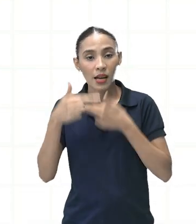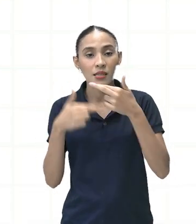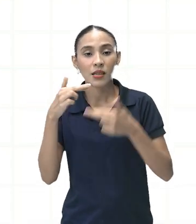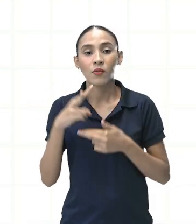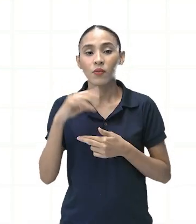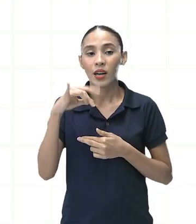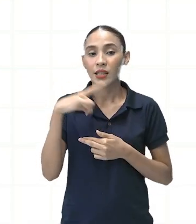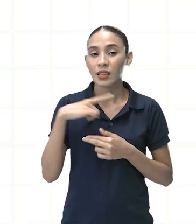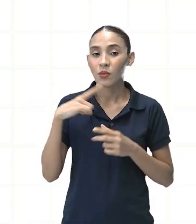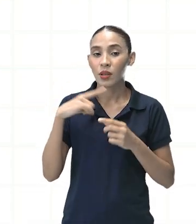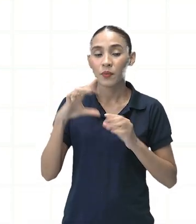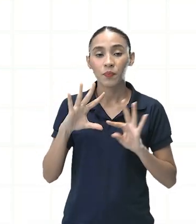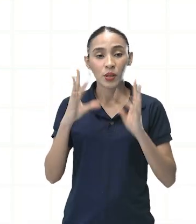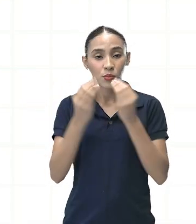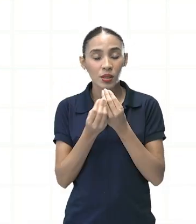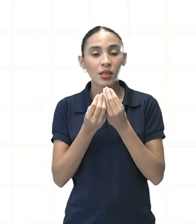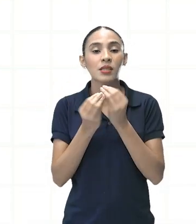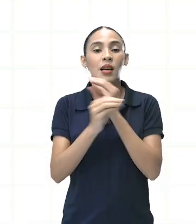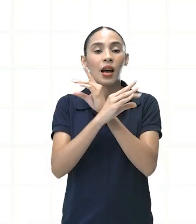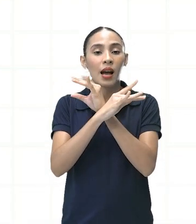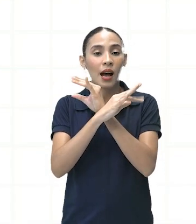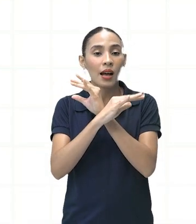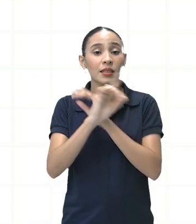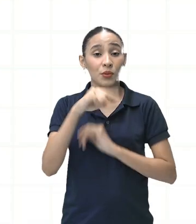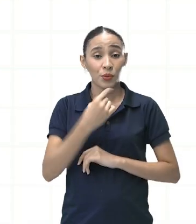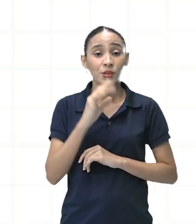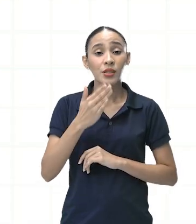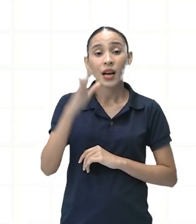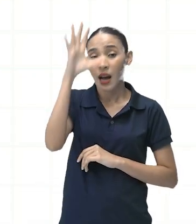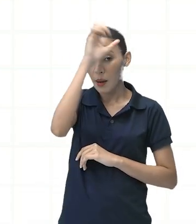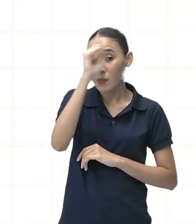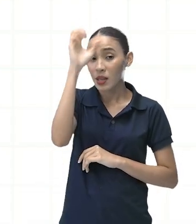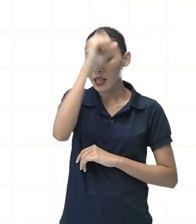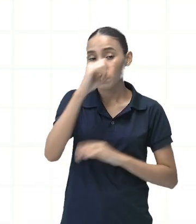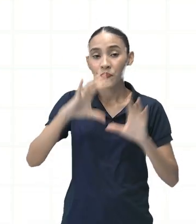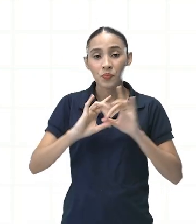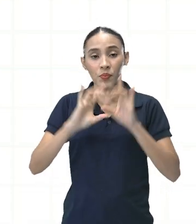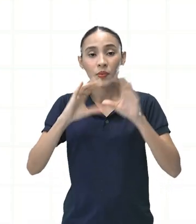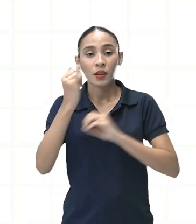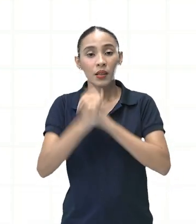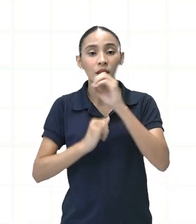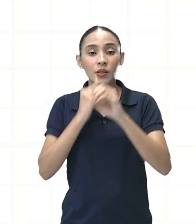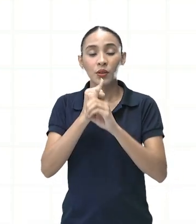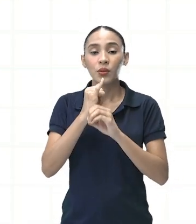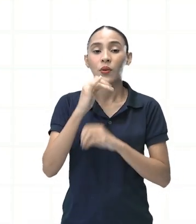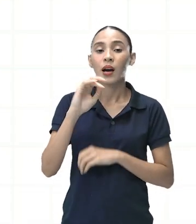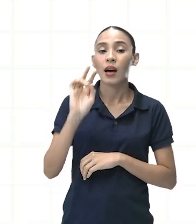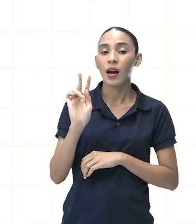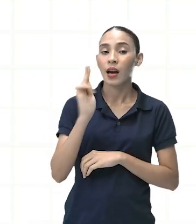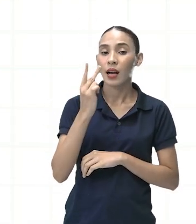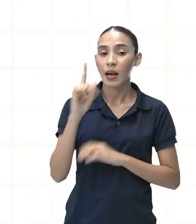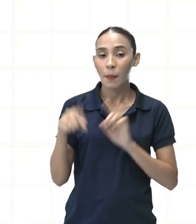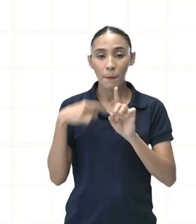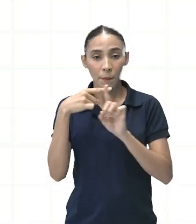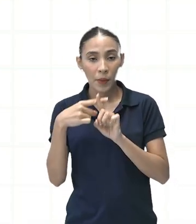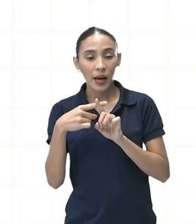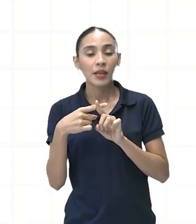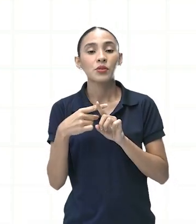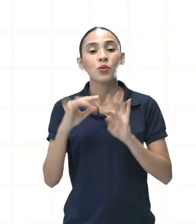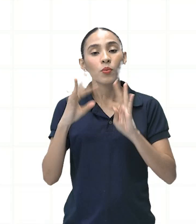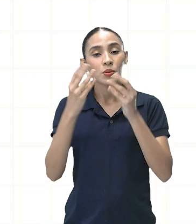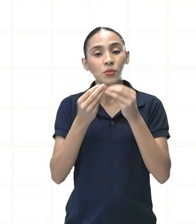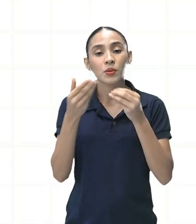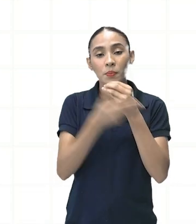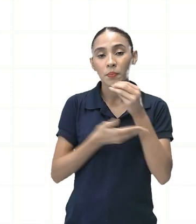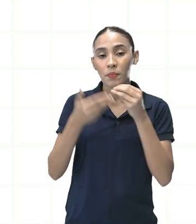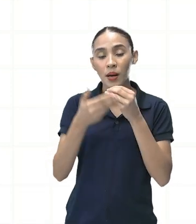vai envolver uma substância ácida, que nós já aprendemos que libera íons H+, uma substância básica, que são aquelas